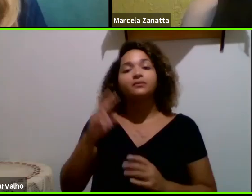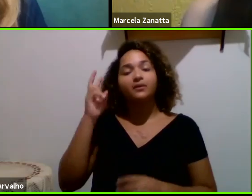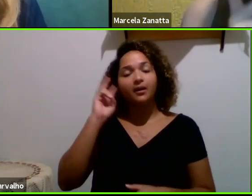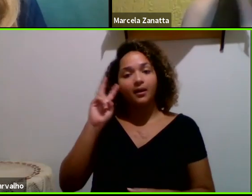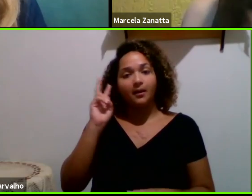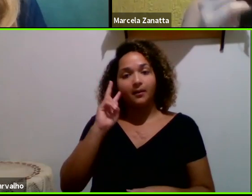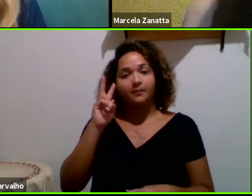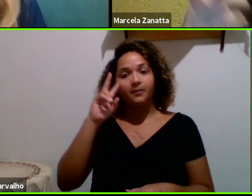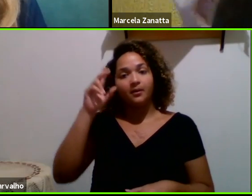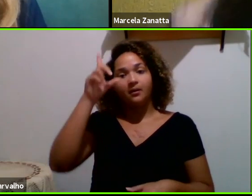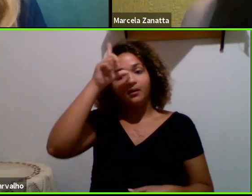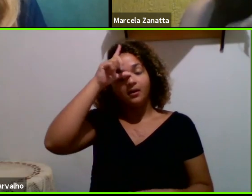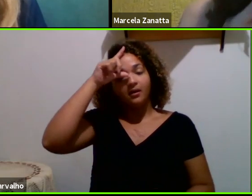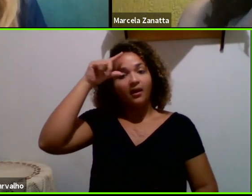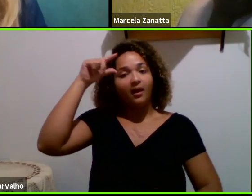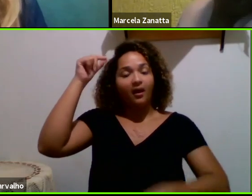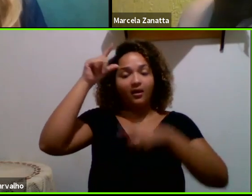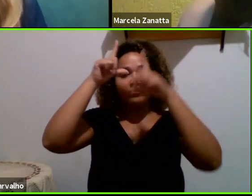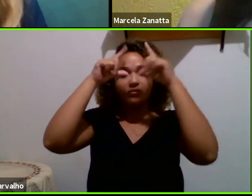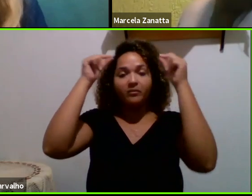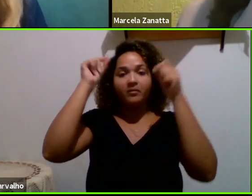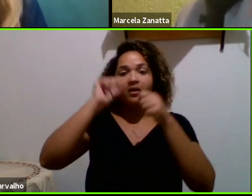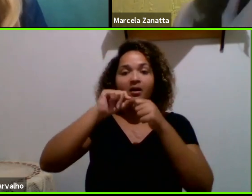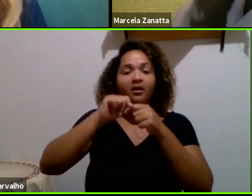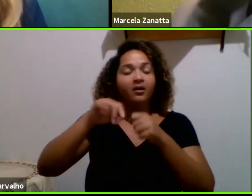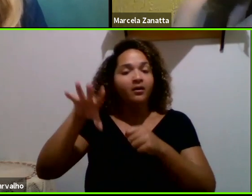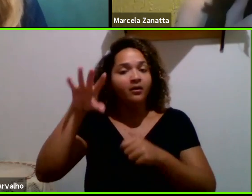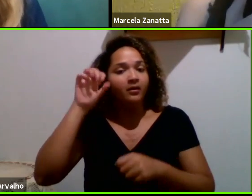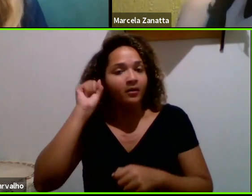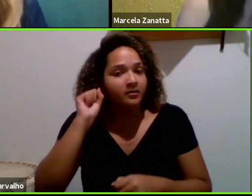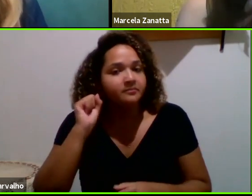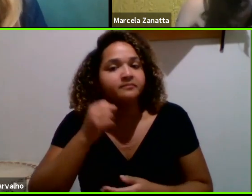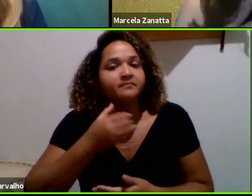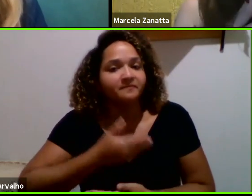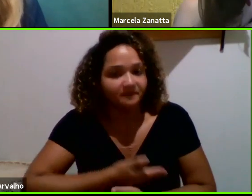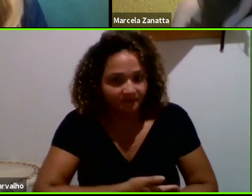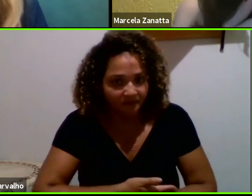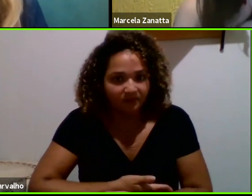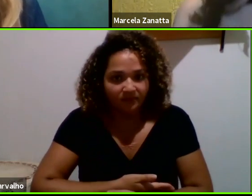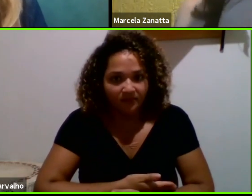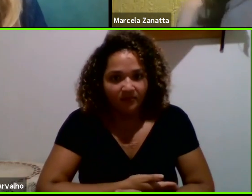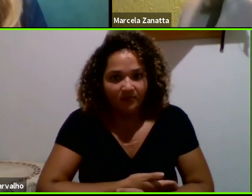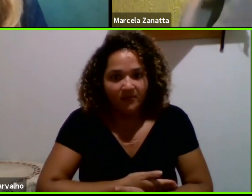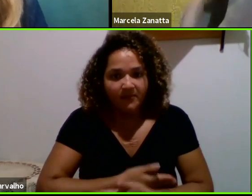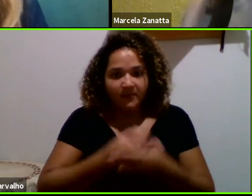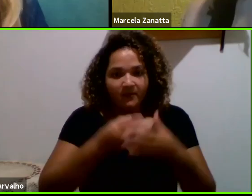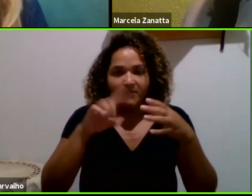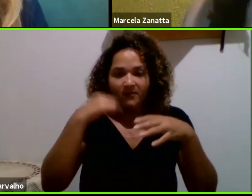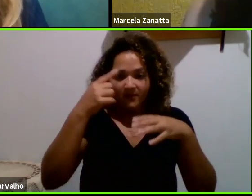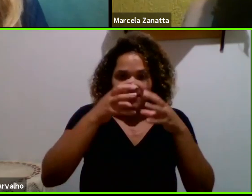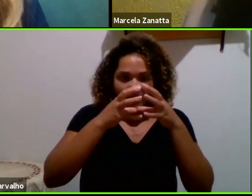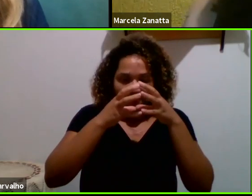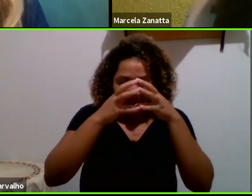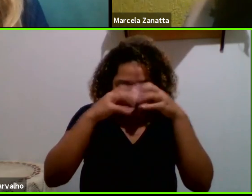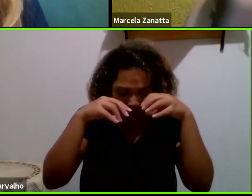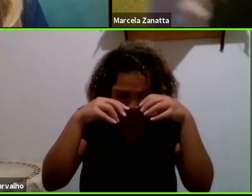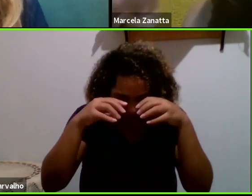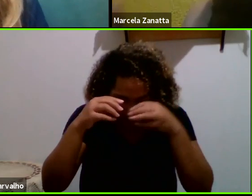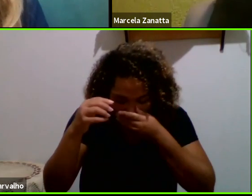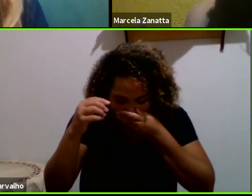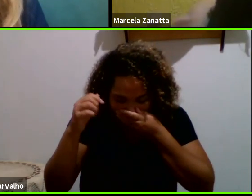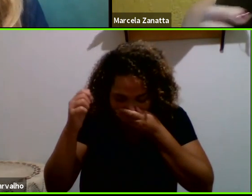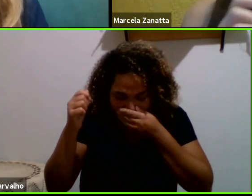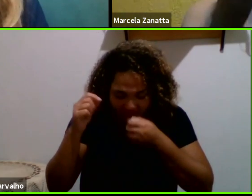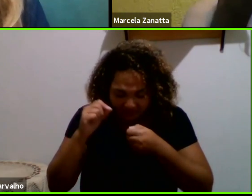faz a ausculta antes, durante e depois da contração. Por isso que a gente não precisa de cardiotoque no baixo risco, porque a gente vai avaliar o comportamento do bebê